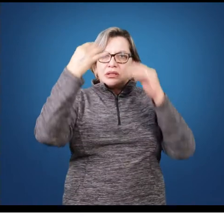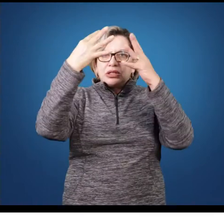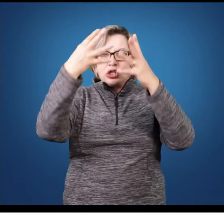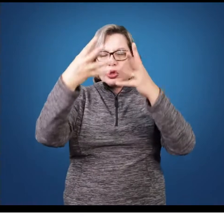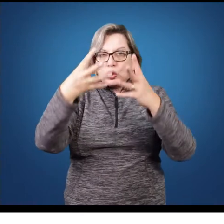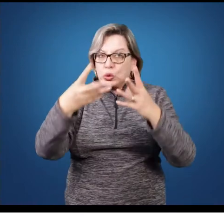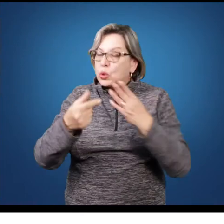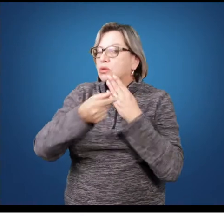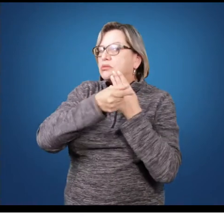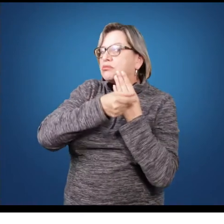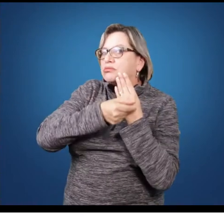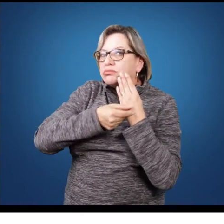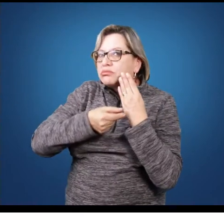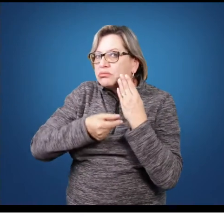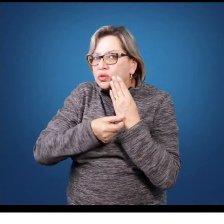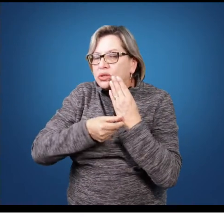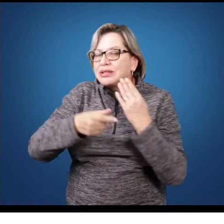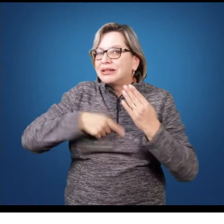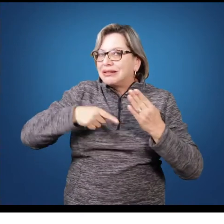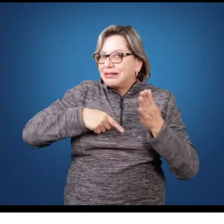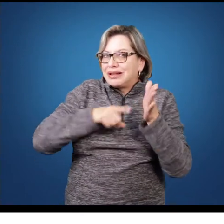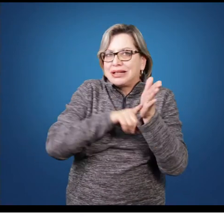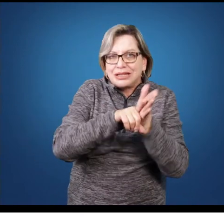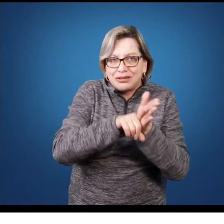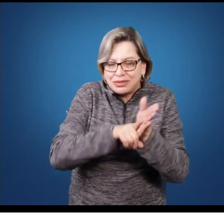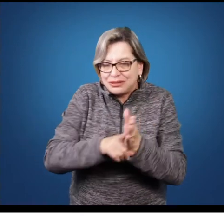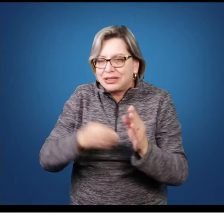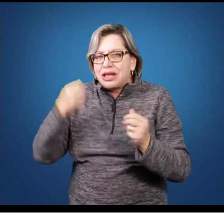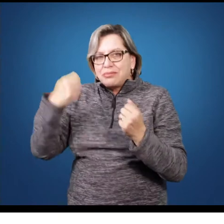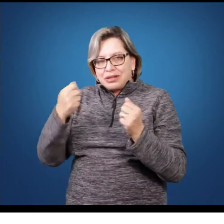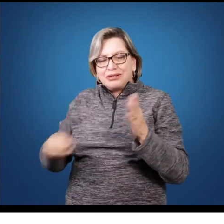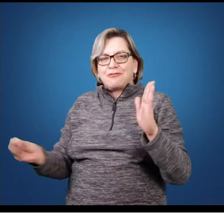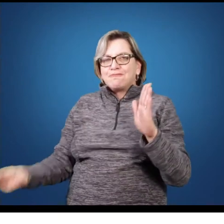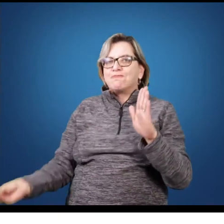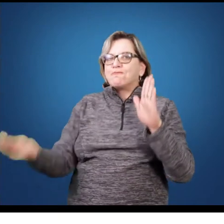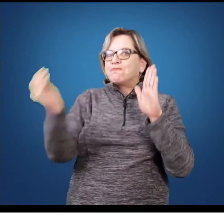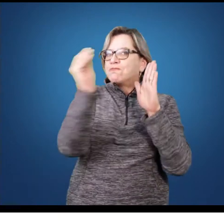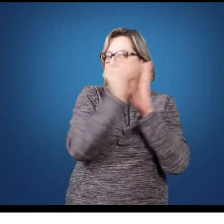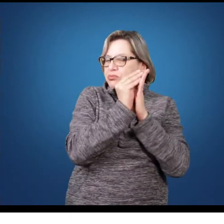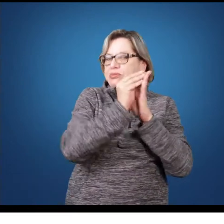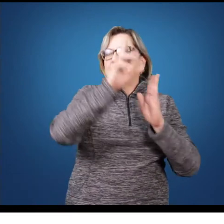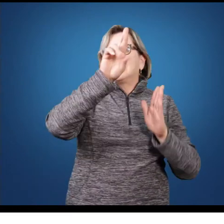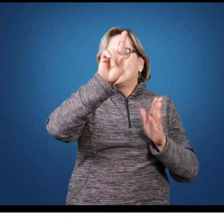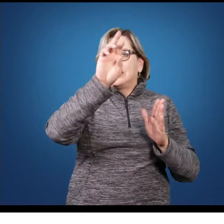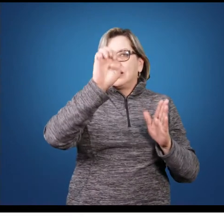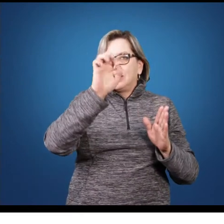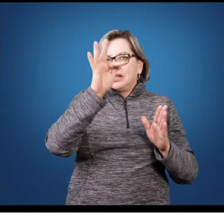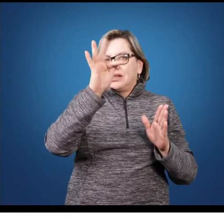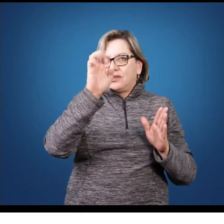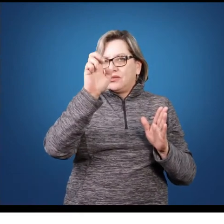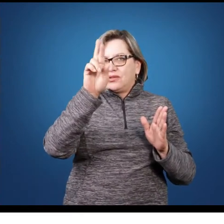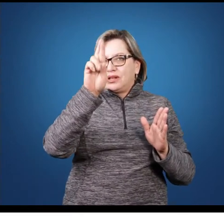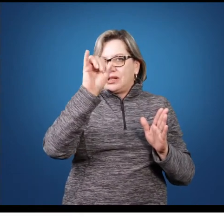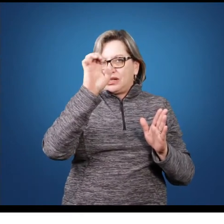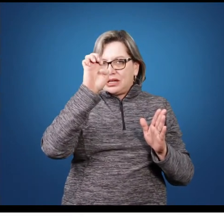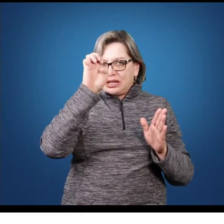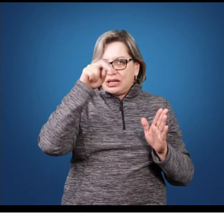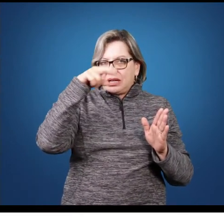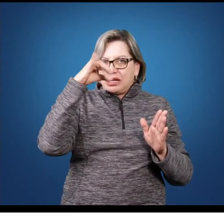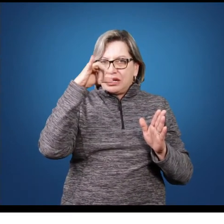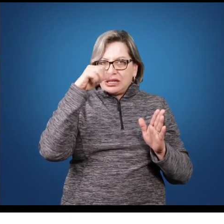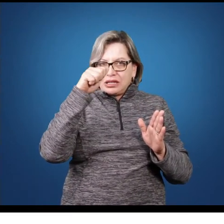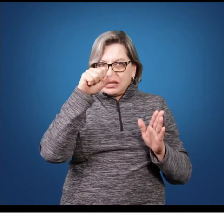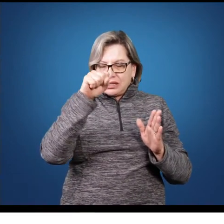as fontes que aparecem ao longo do trabalho sejam listadas nas referências